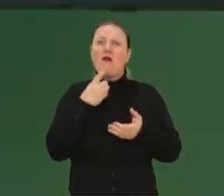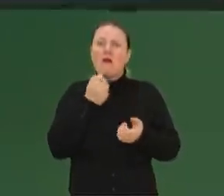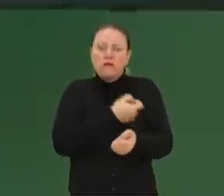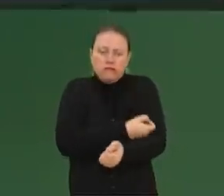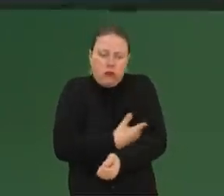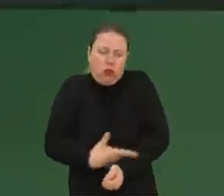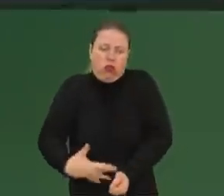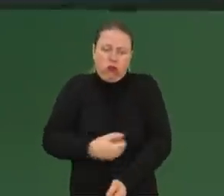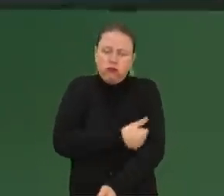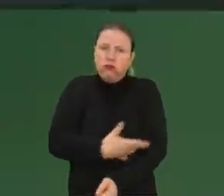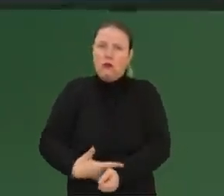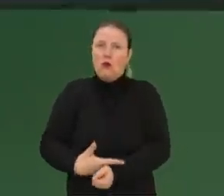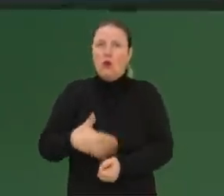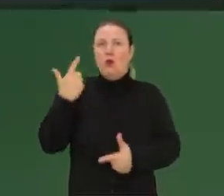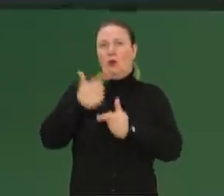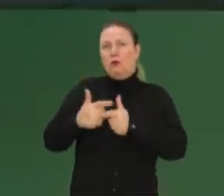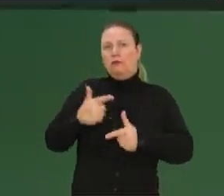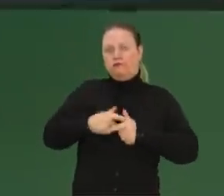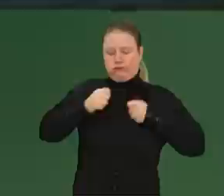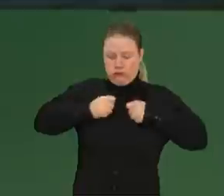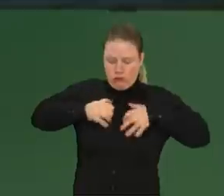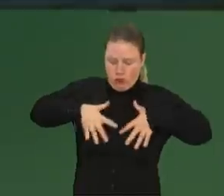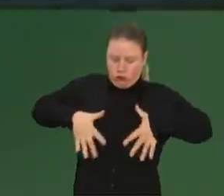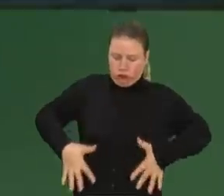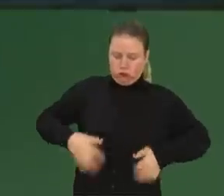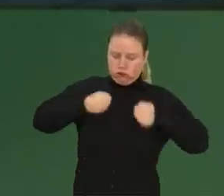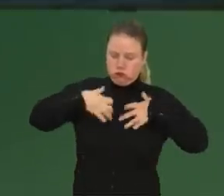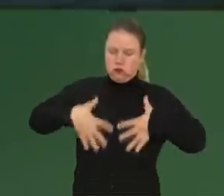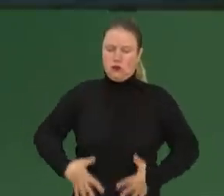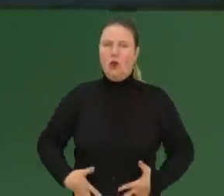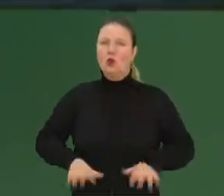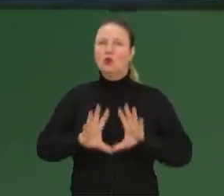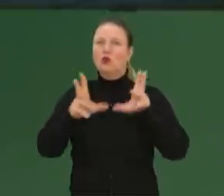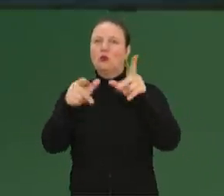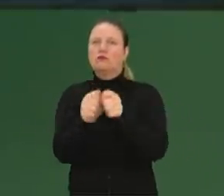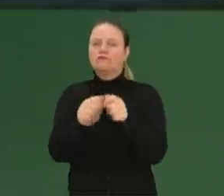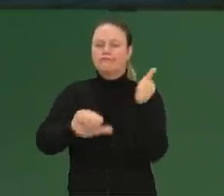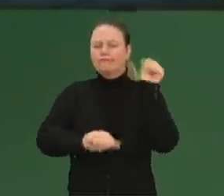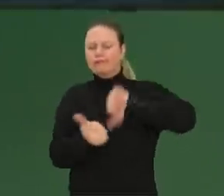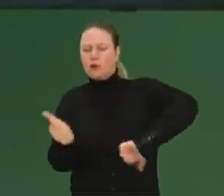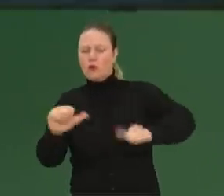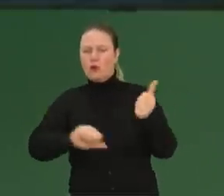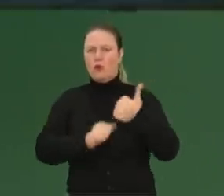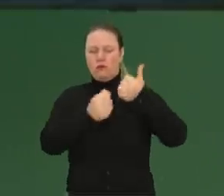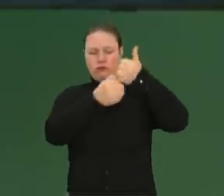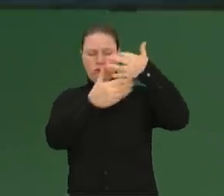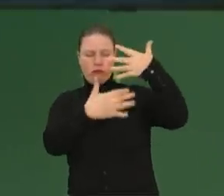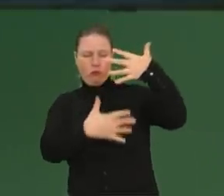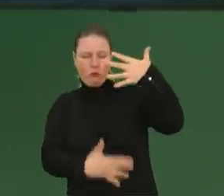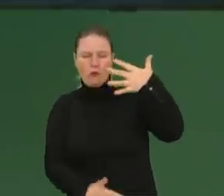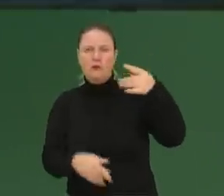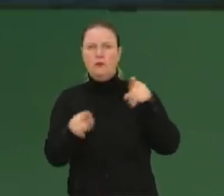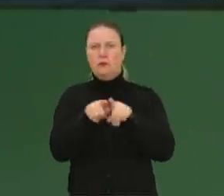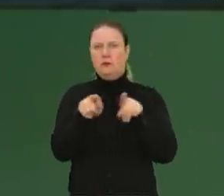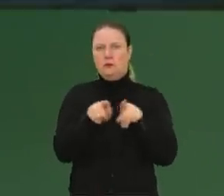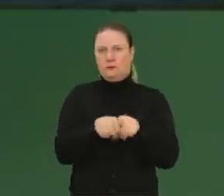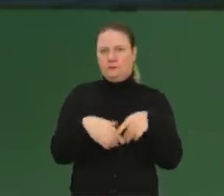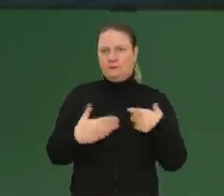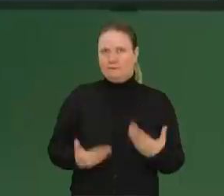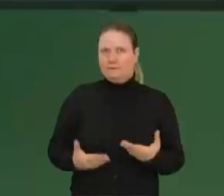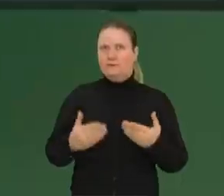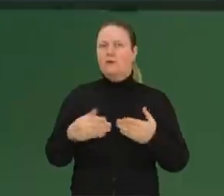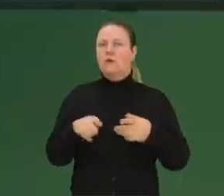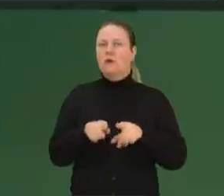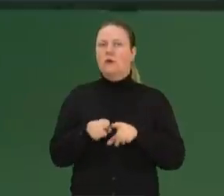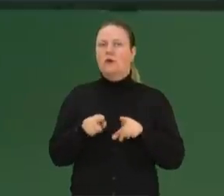de circulação do sangue, tudo isso vai ser avaliado pelo hemograma também, tá? E aí, então,